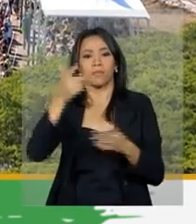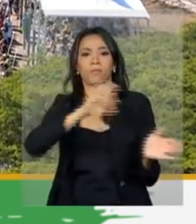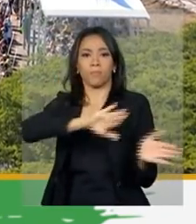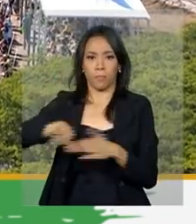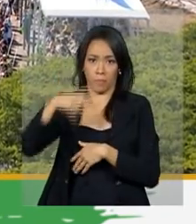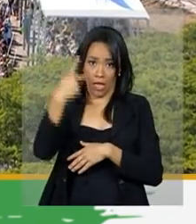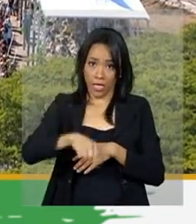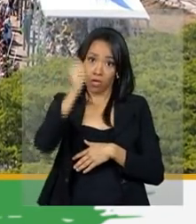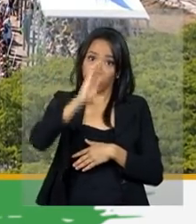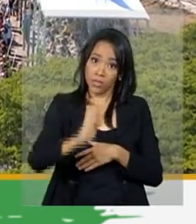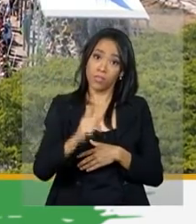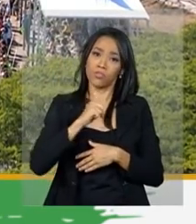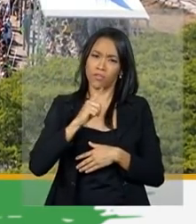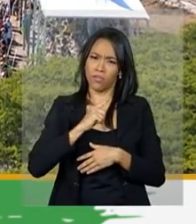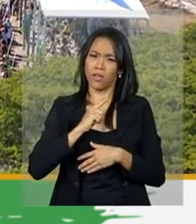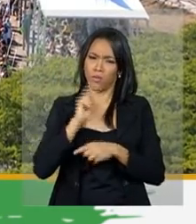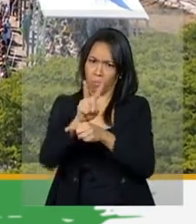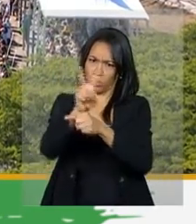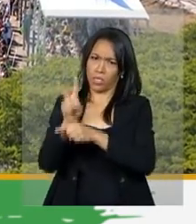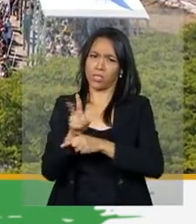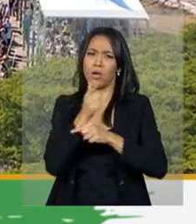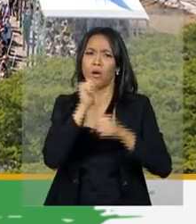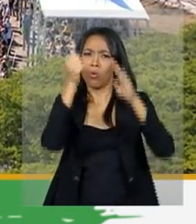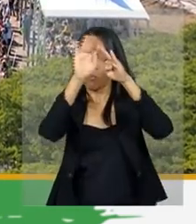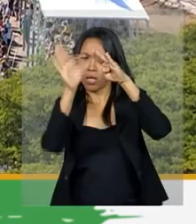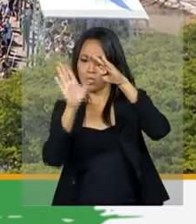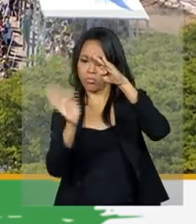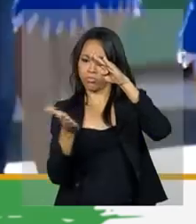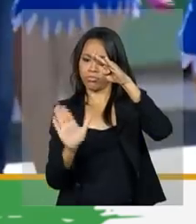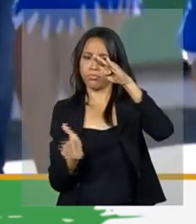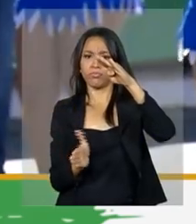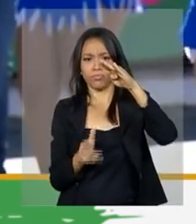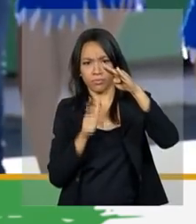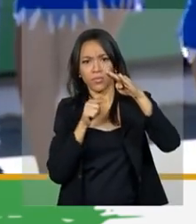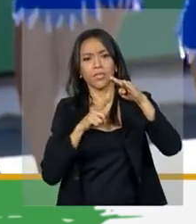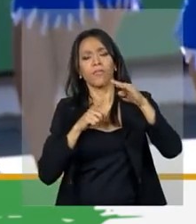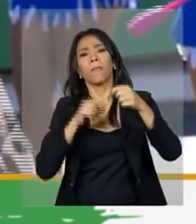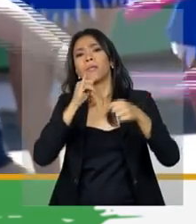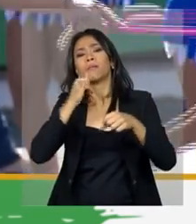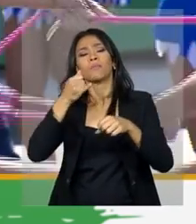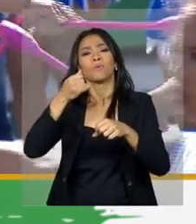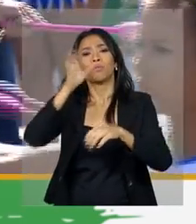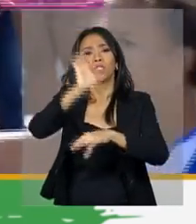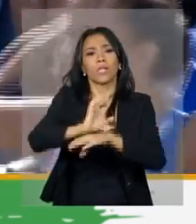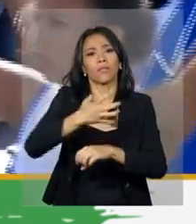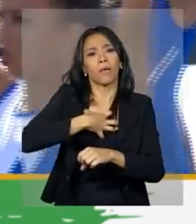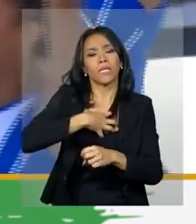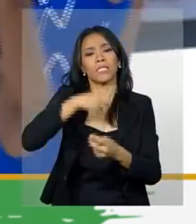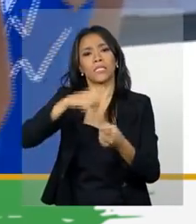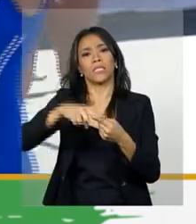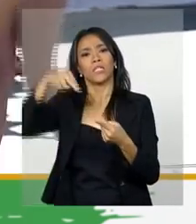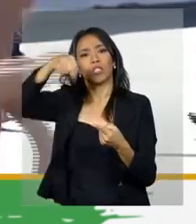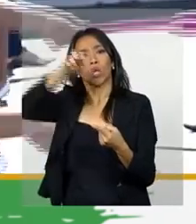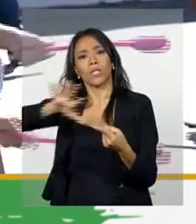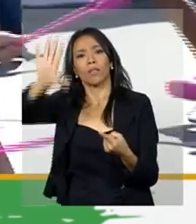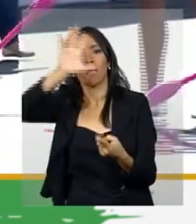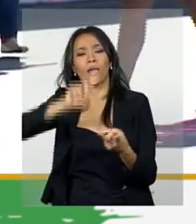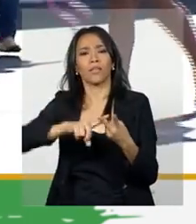base nas costas brasileiras, né, no litoral brasileiro, na Bahia também, no Nordeste brasileiro e